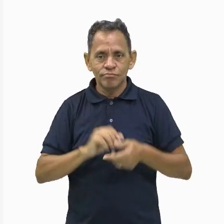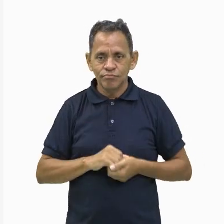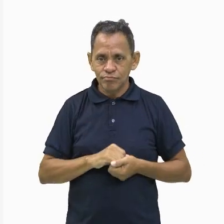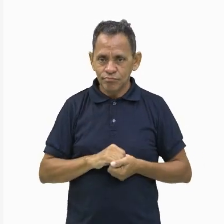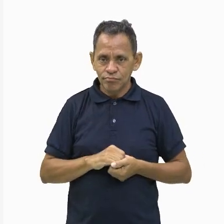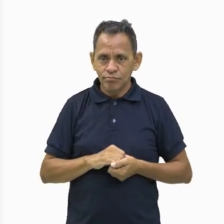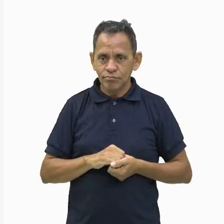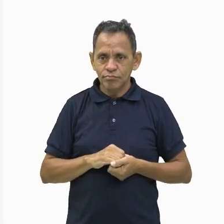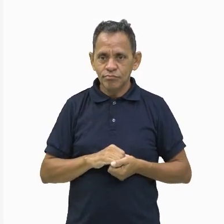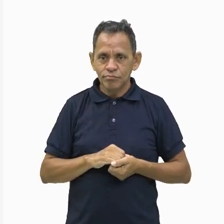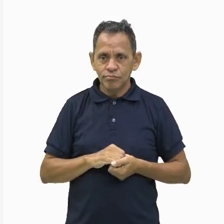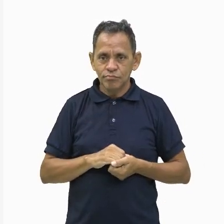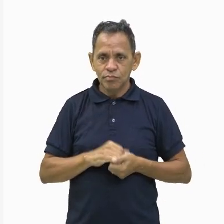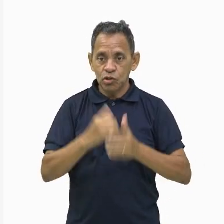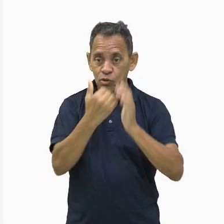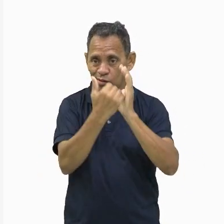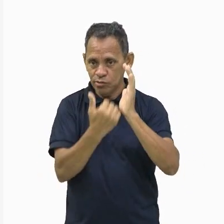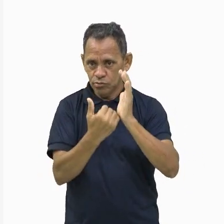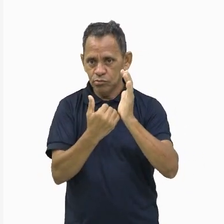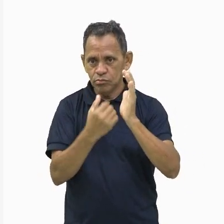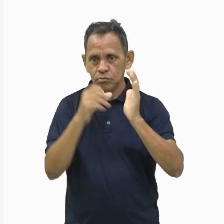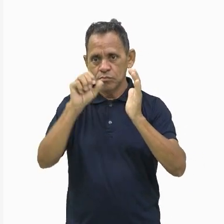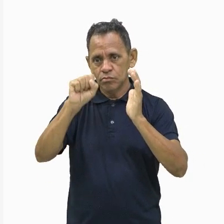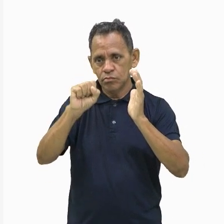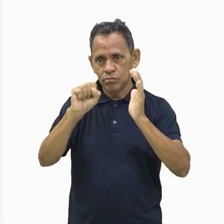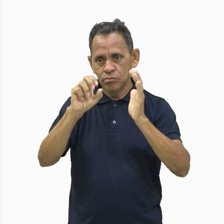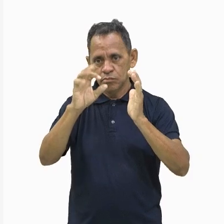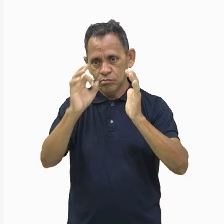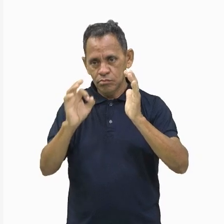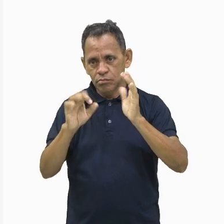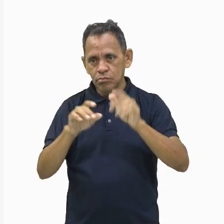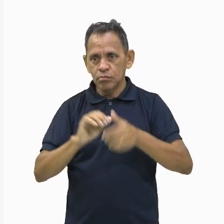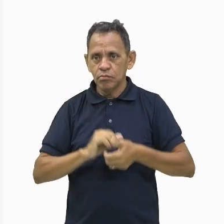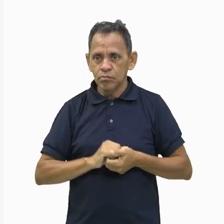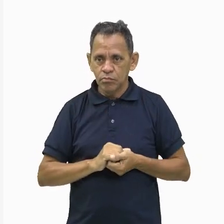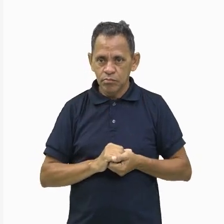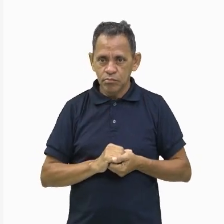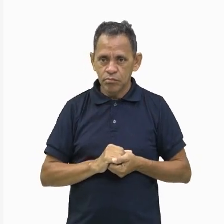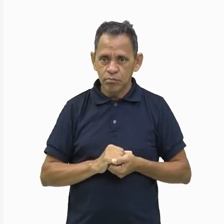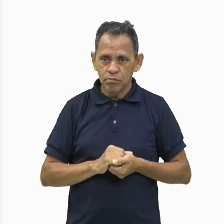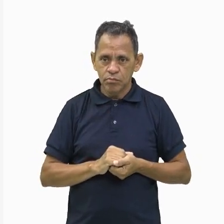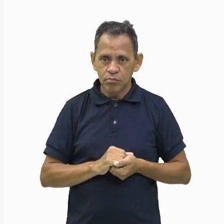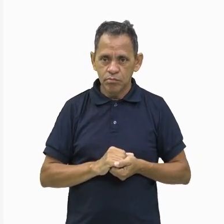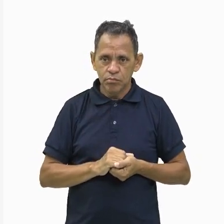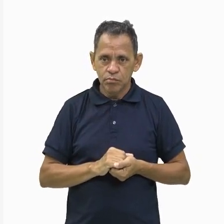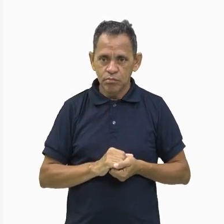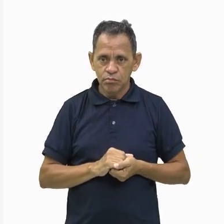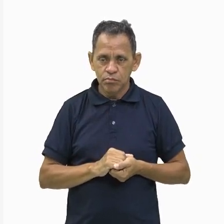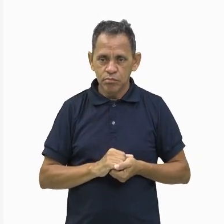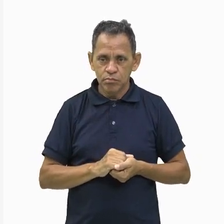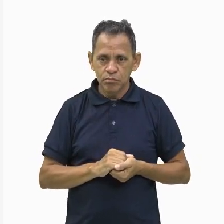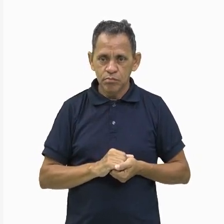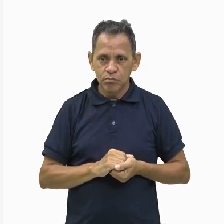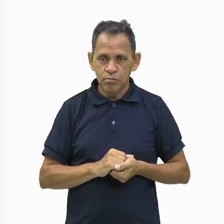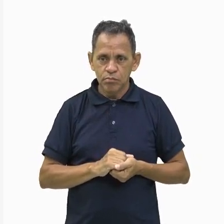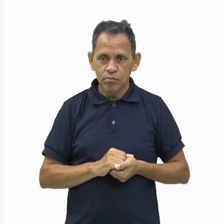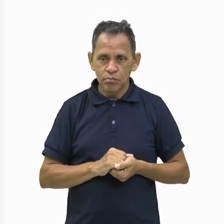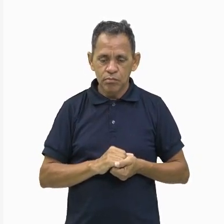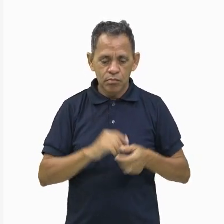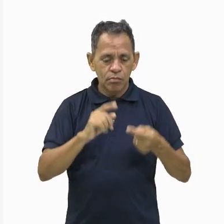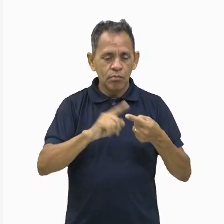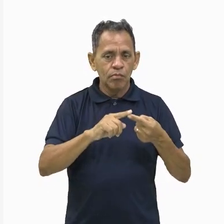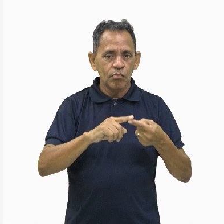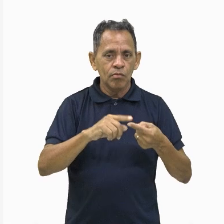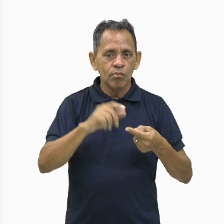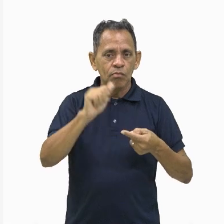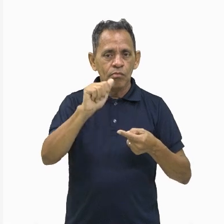desconto de 8%. Então, nós precisamos identificar o fator de aumento e o fator de desconto. A pergunta é, qual o preço